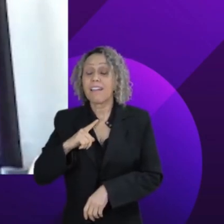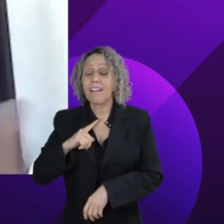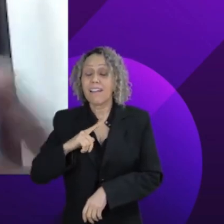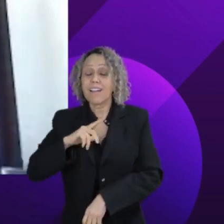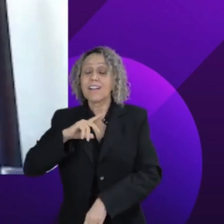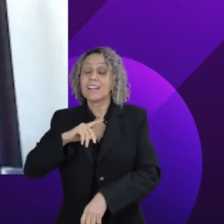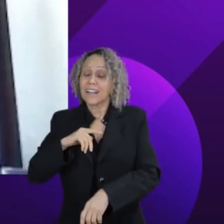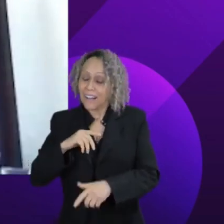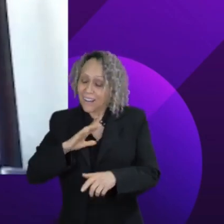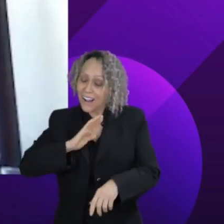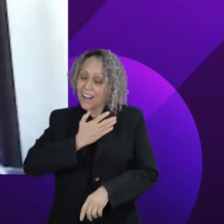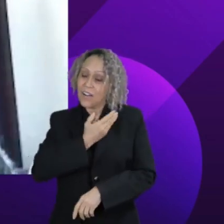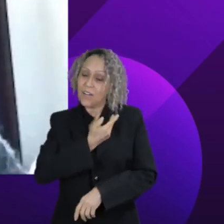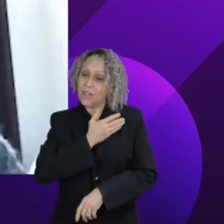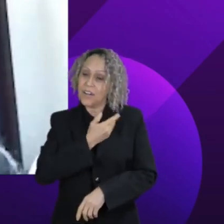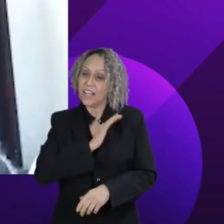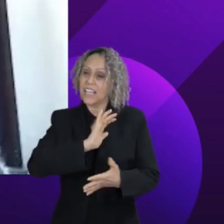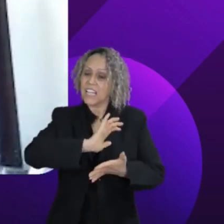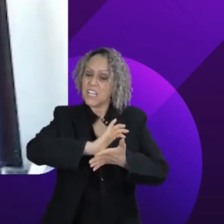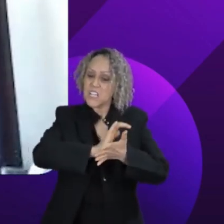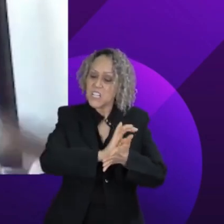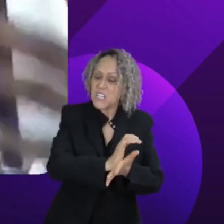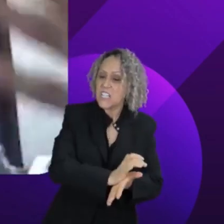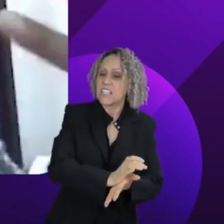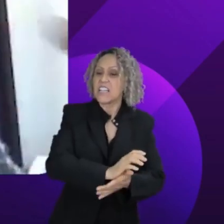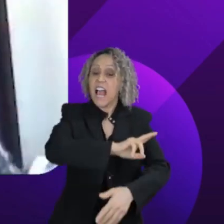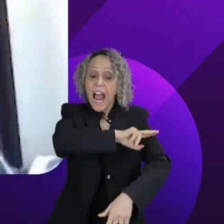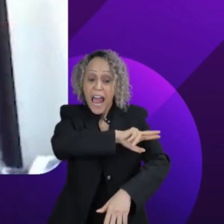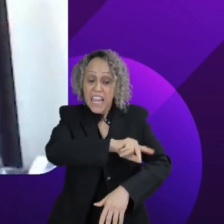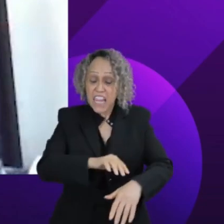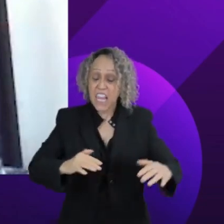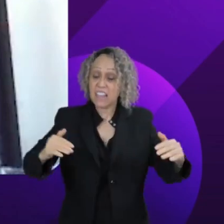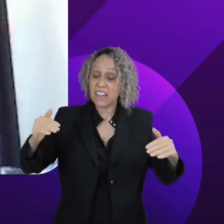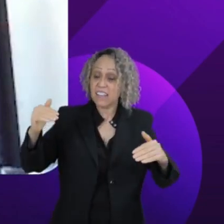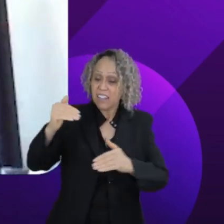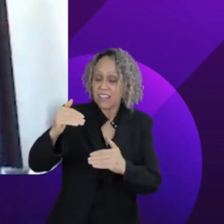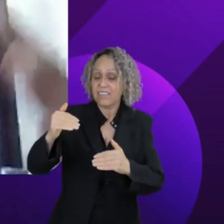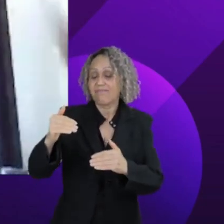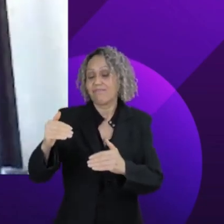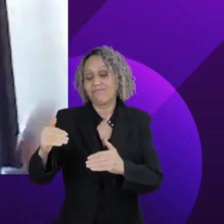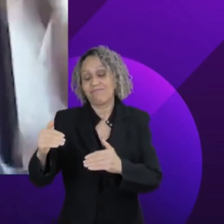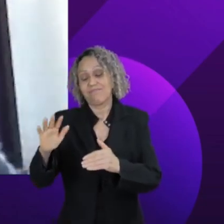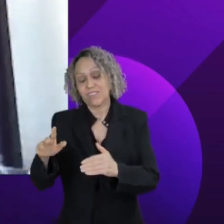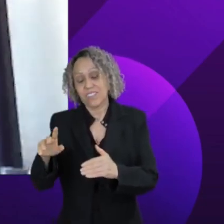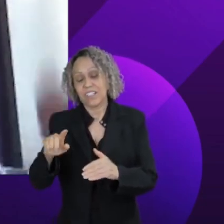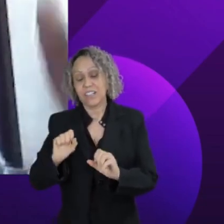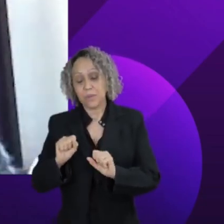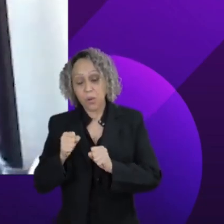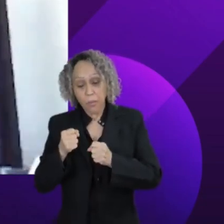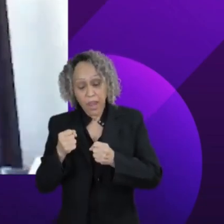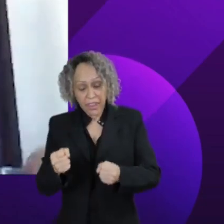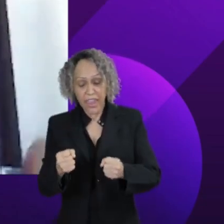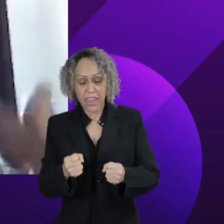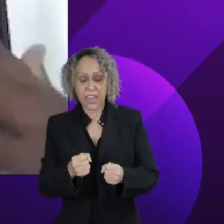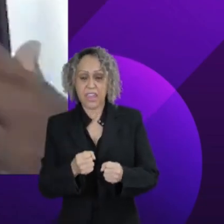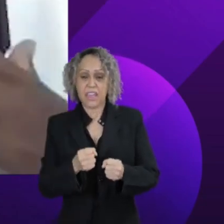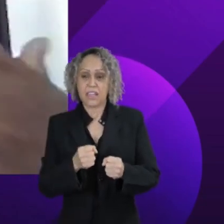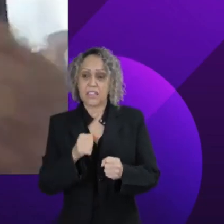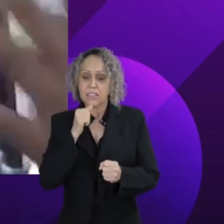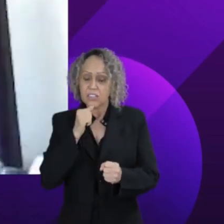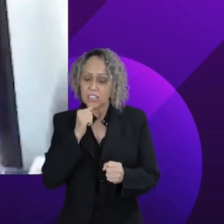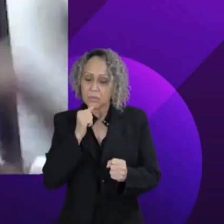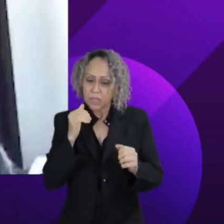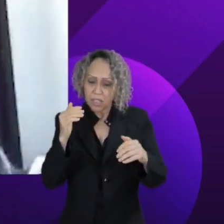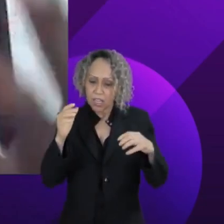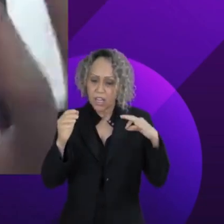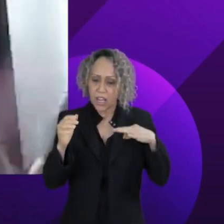no Brasil a gente tem que combater a desigualdade de renda, a desigualdade econômica, mas tem que combater também